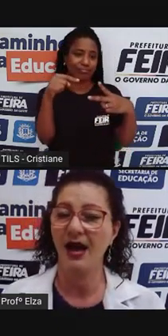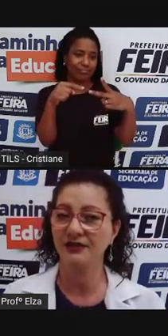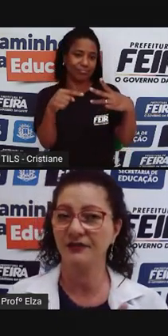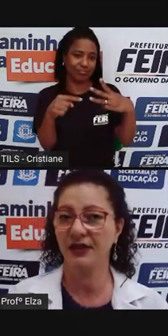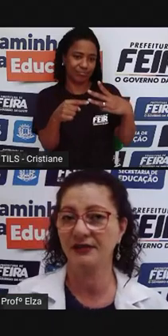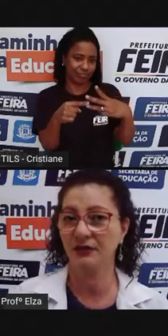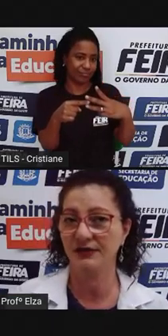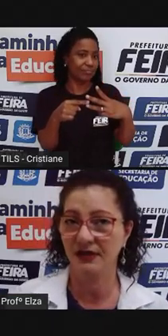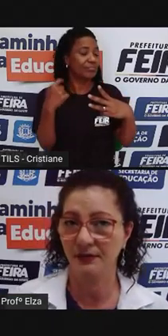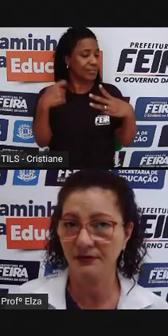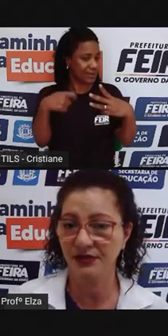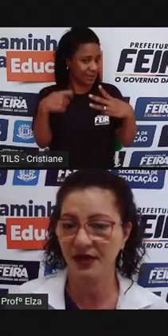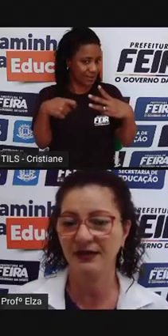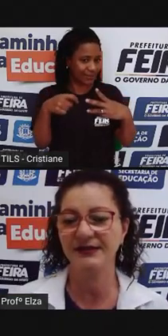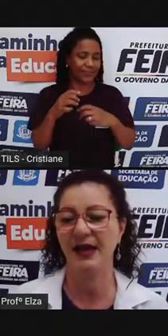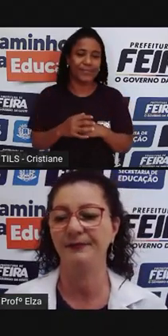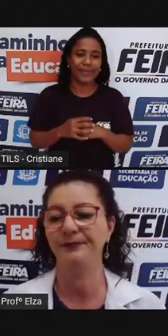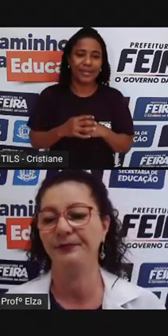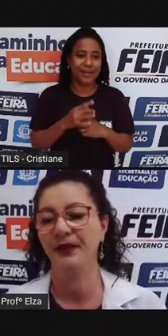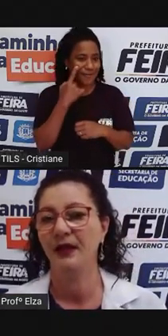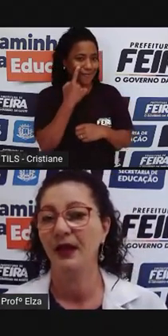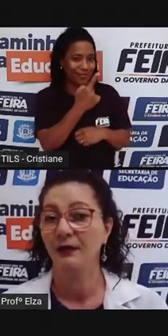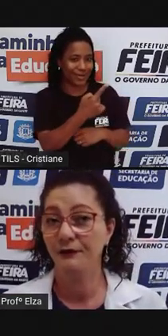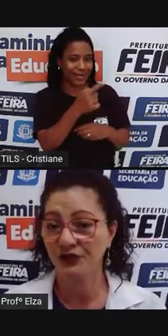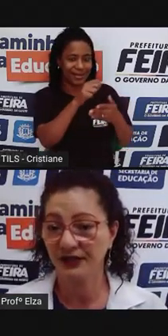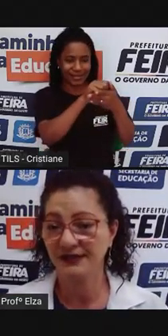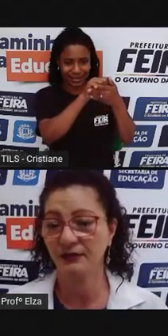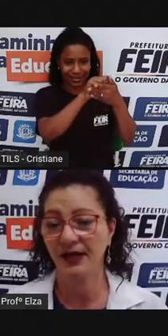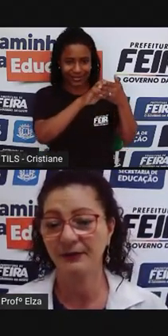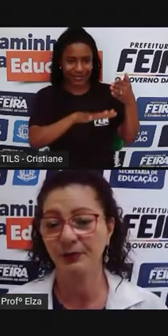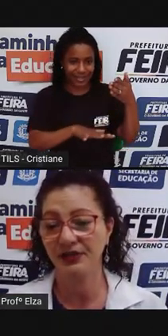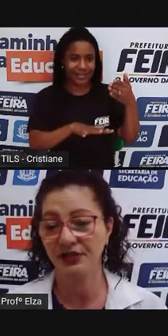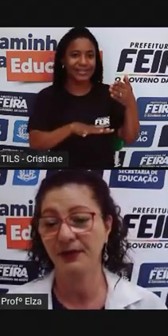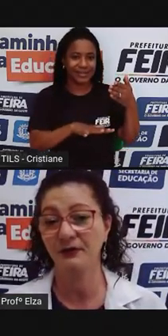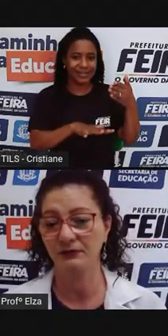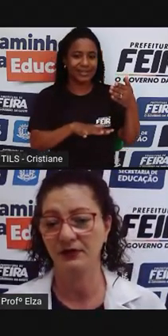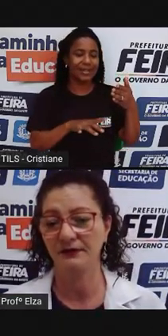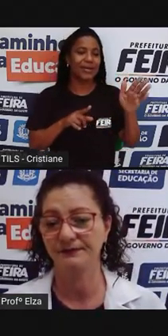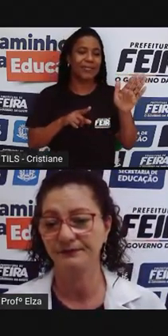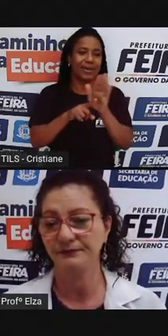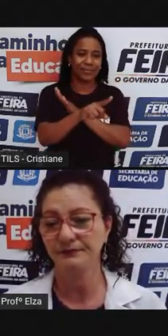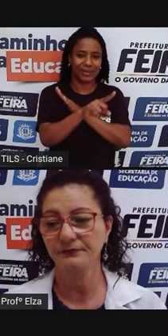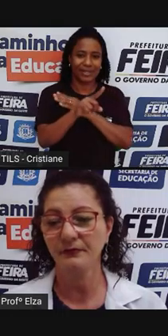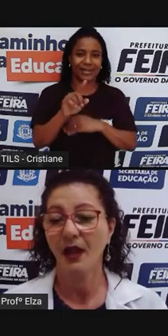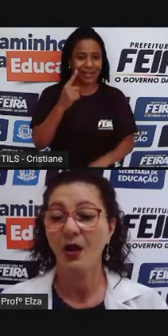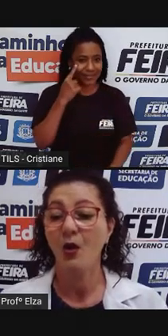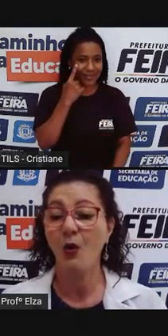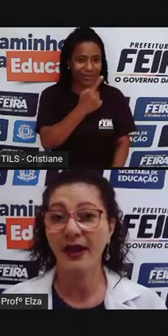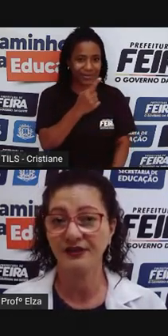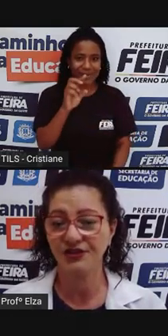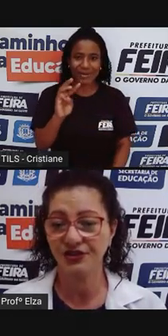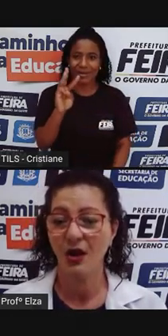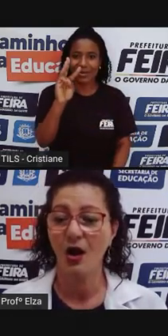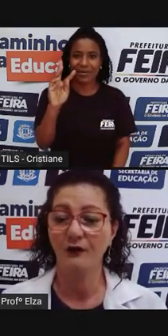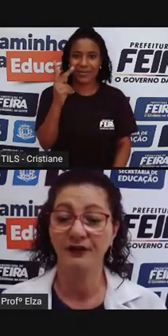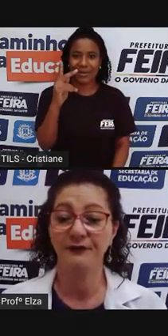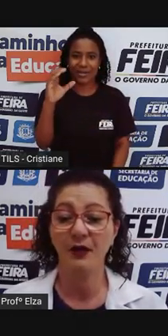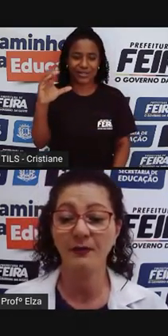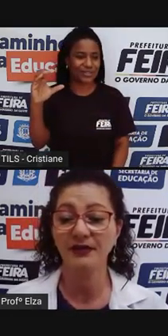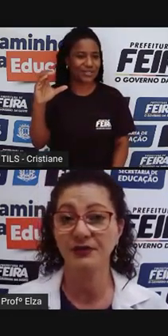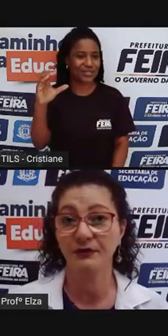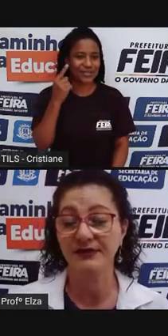a atividade que nós acabamos de realizar foi direcionada por esta pergunta. Which of